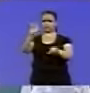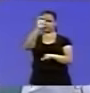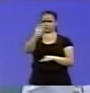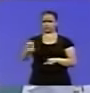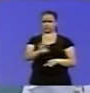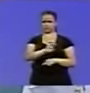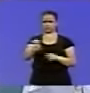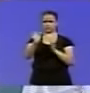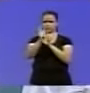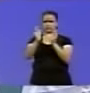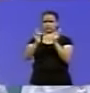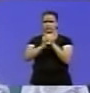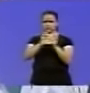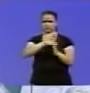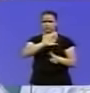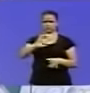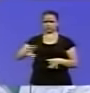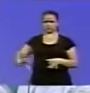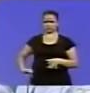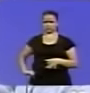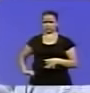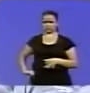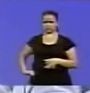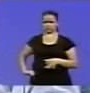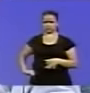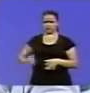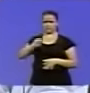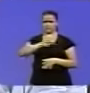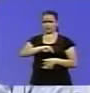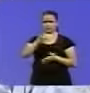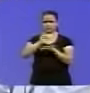Proclamação do Evangelho de Jesus Cristo segundo